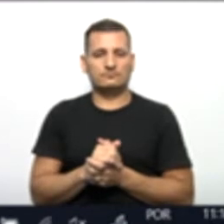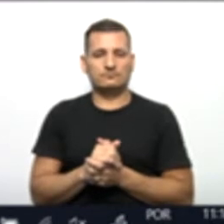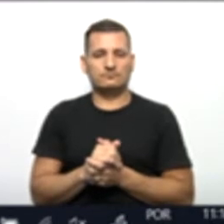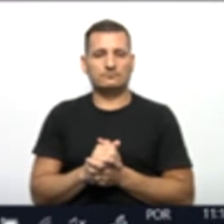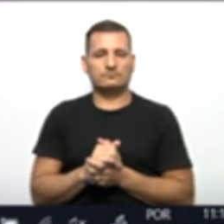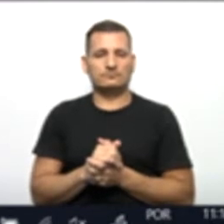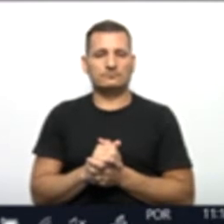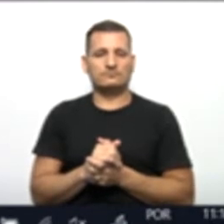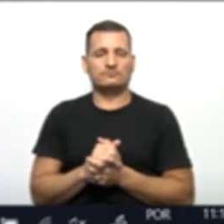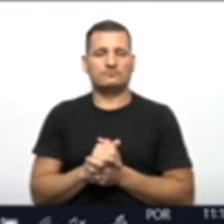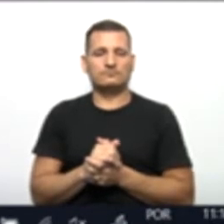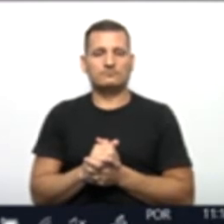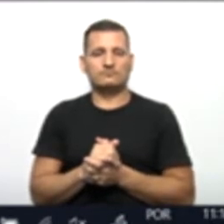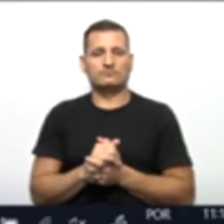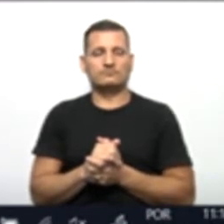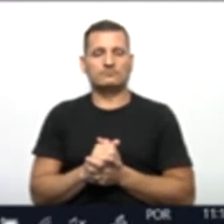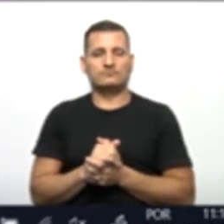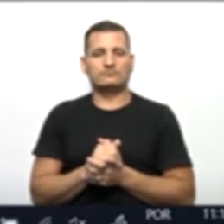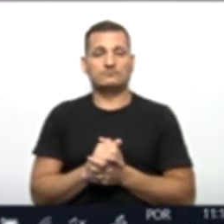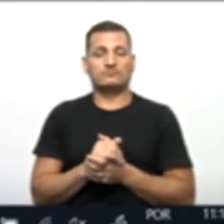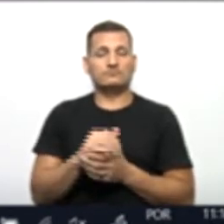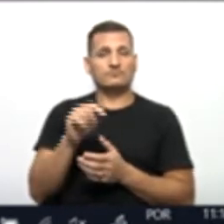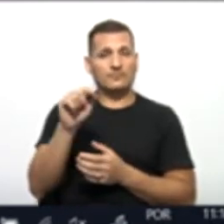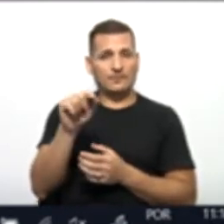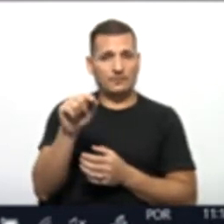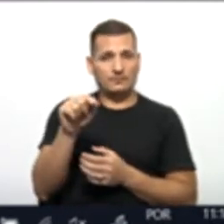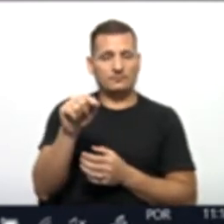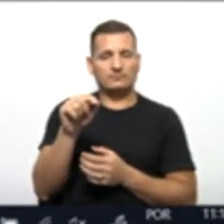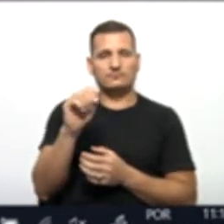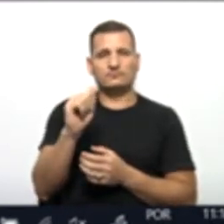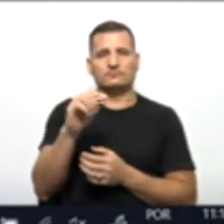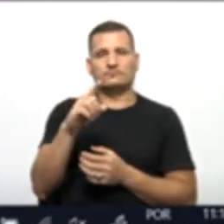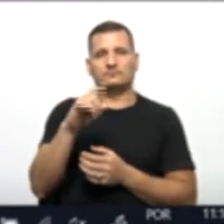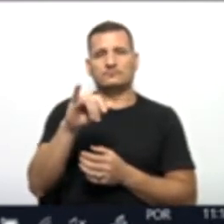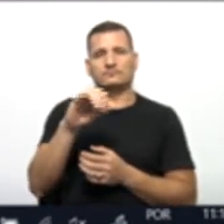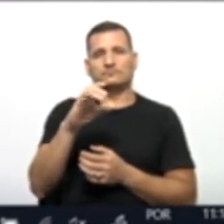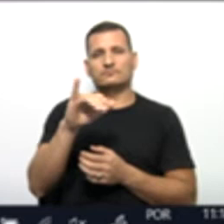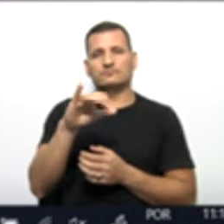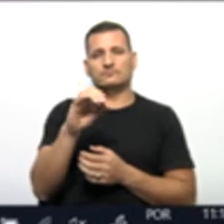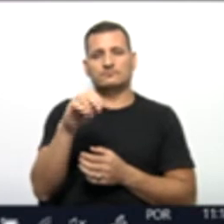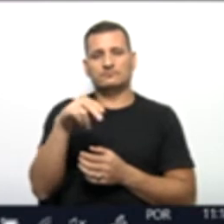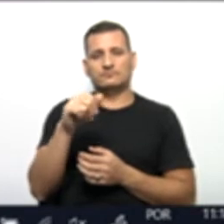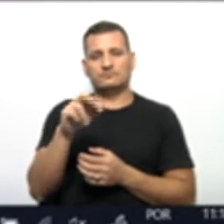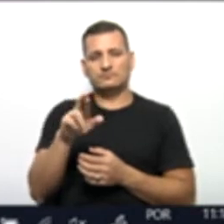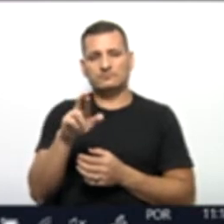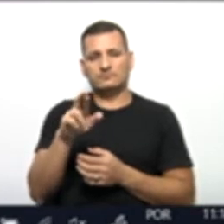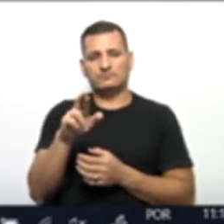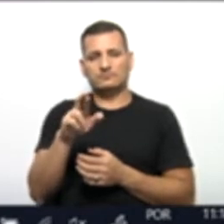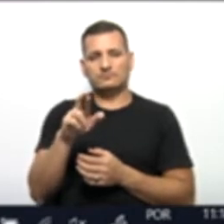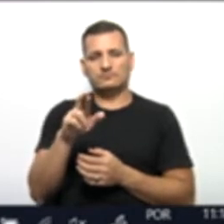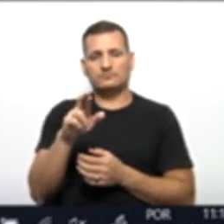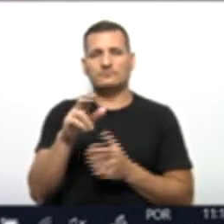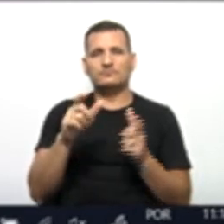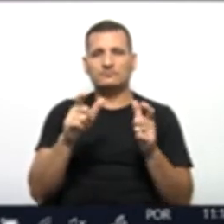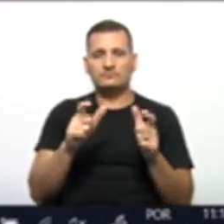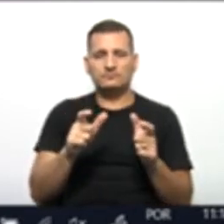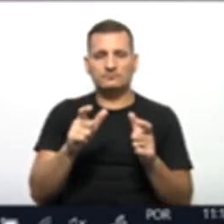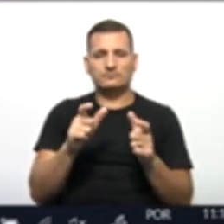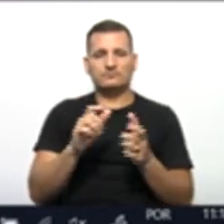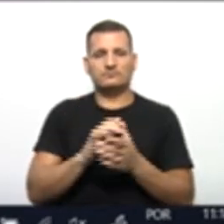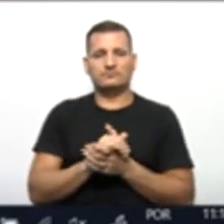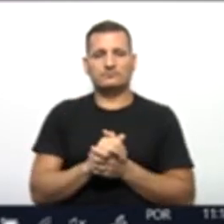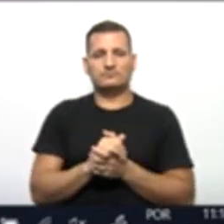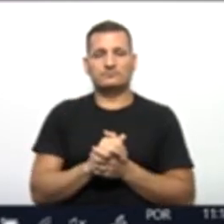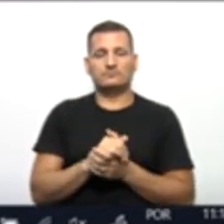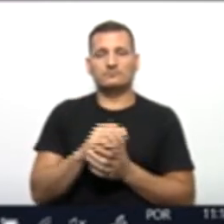adicionar esse botão adicionar ele está na página aqui ó adicionar